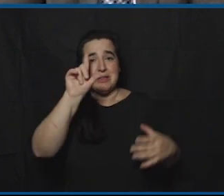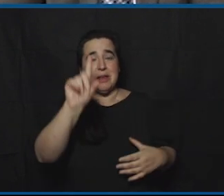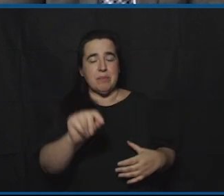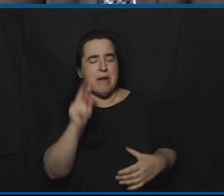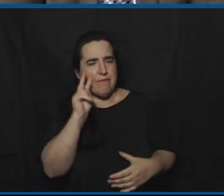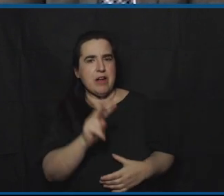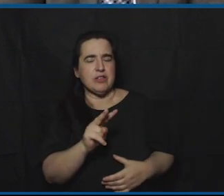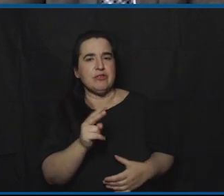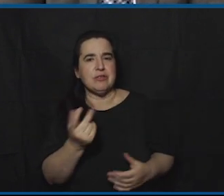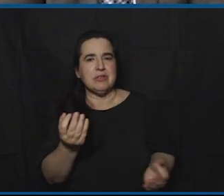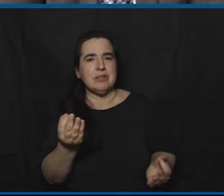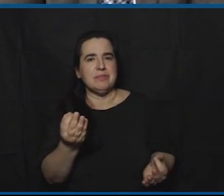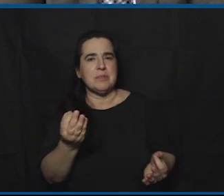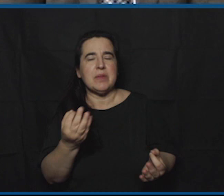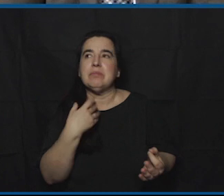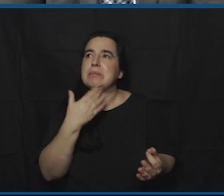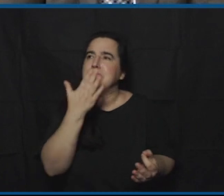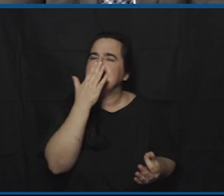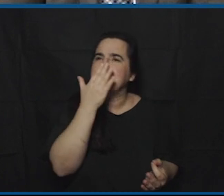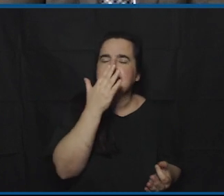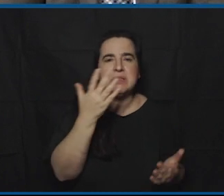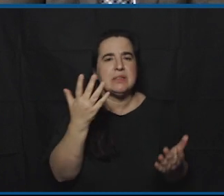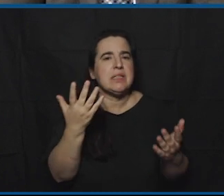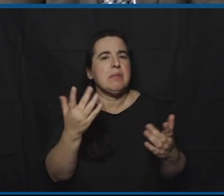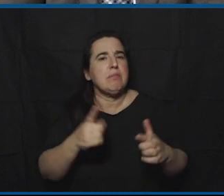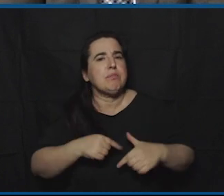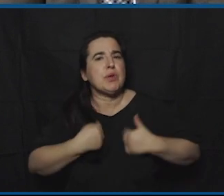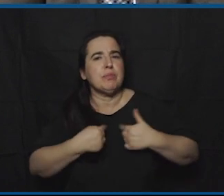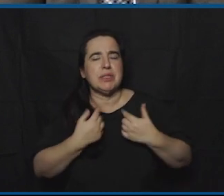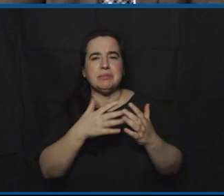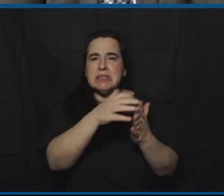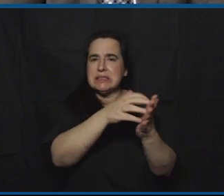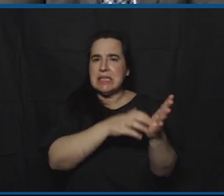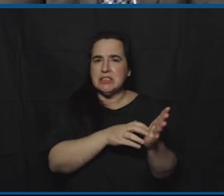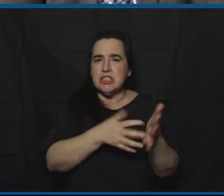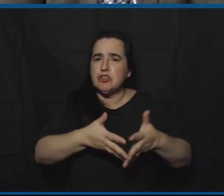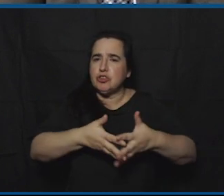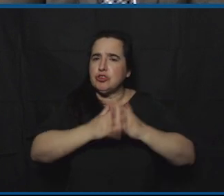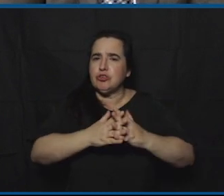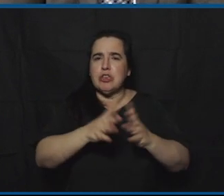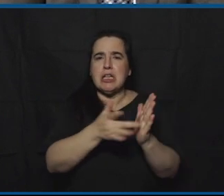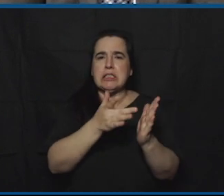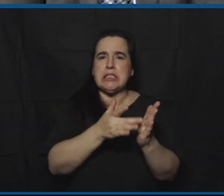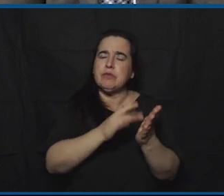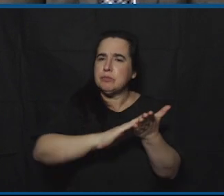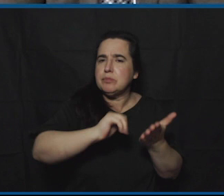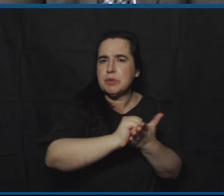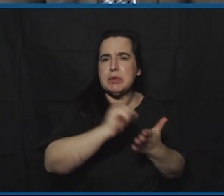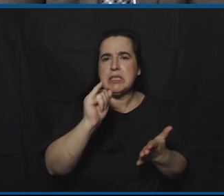vejo também uma semelhança, um reflexo da própria mensagem e estrutura do livro de Isaías, porque se